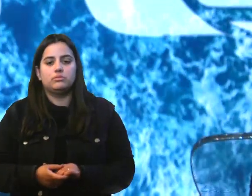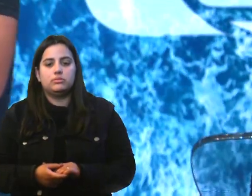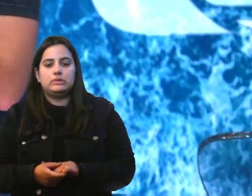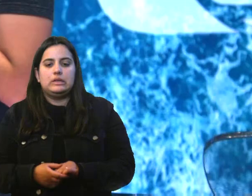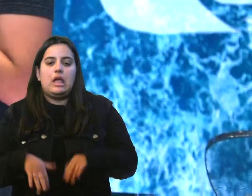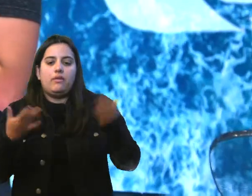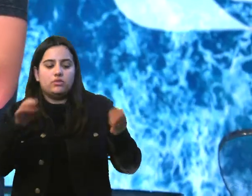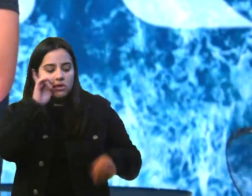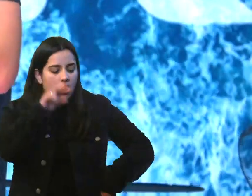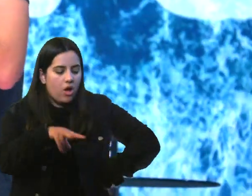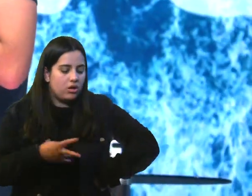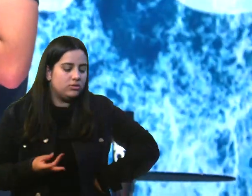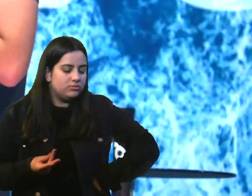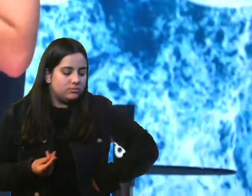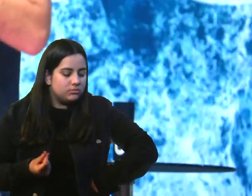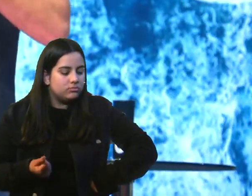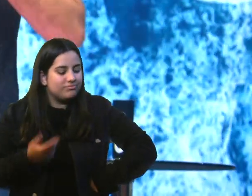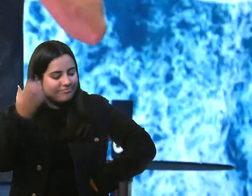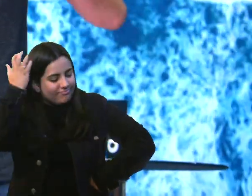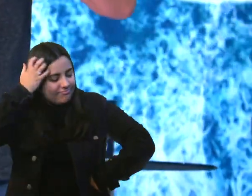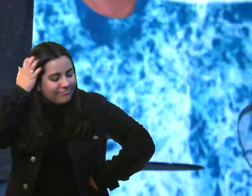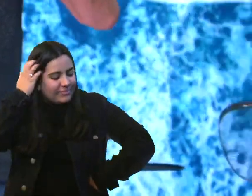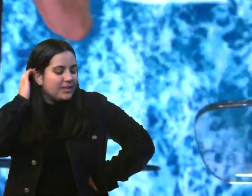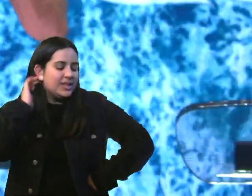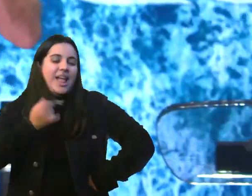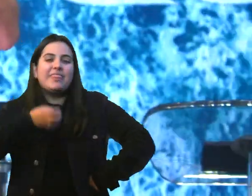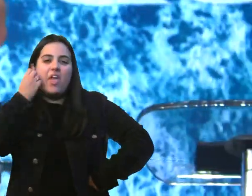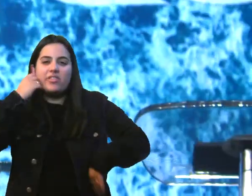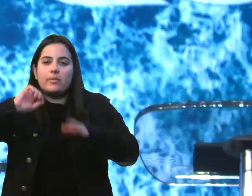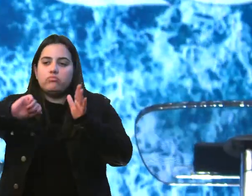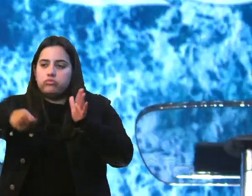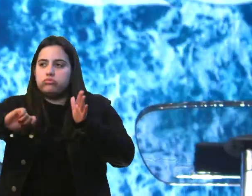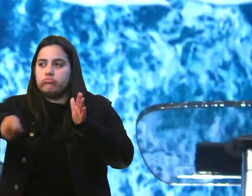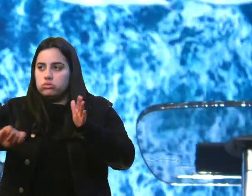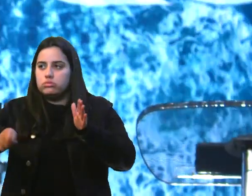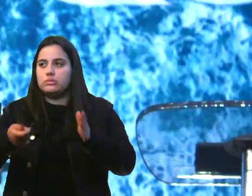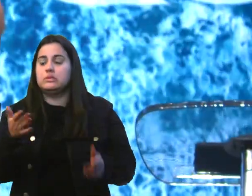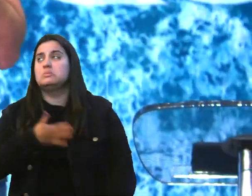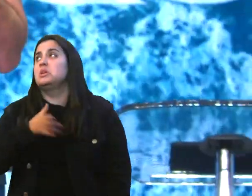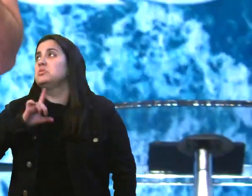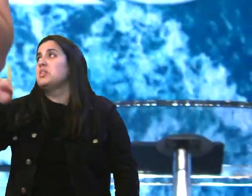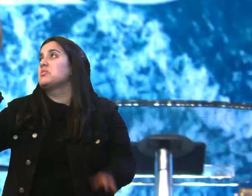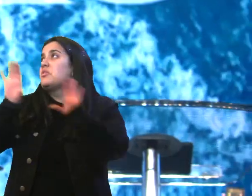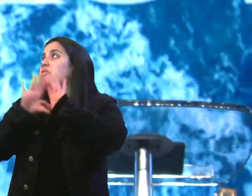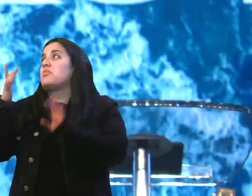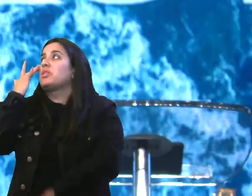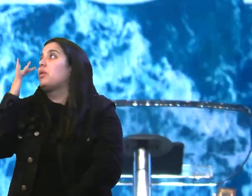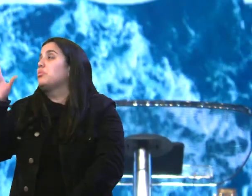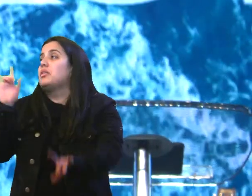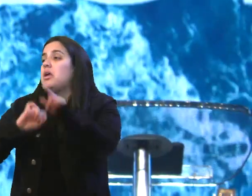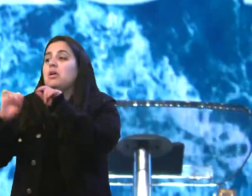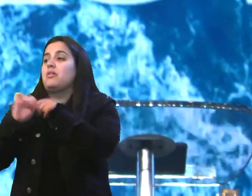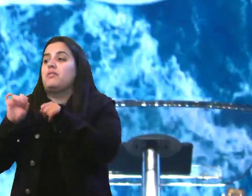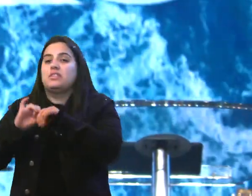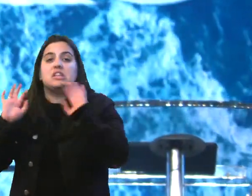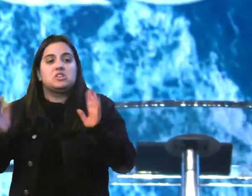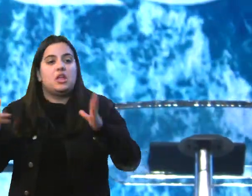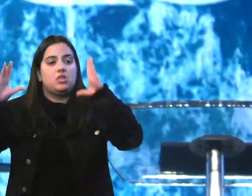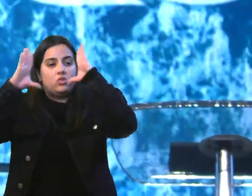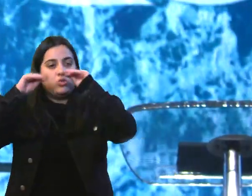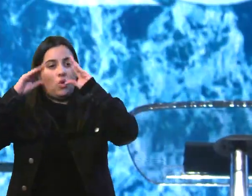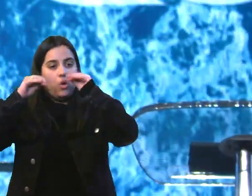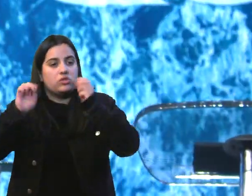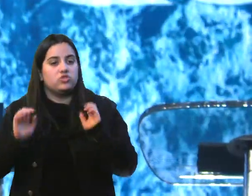De repente você olha aquilo ali e tal, coça a cabeça, tenta dar partida, e você fala, meu Deus do céu, não sei o que fazer. Já está de noite.